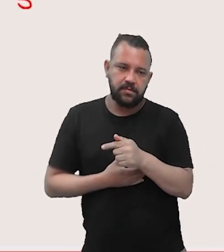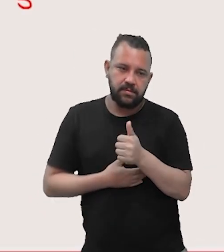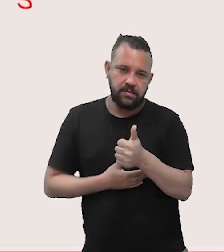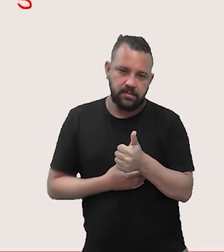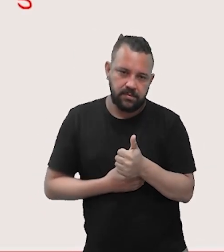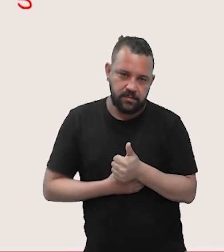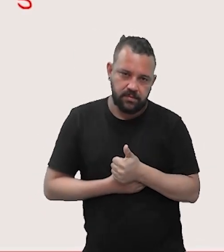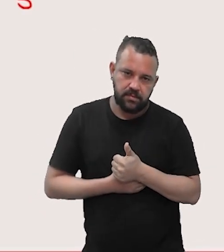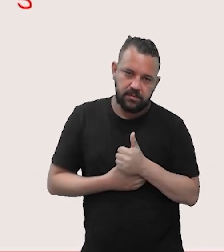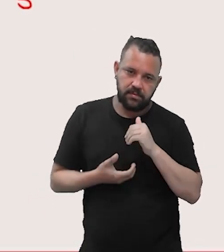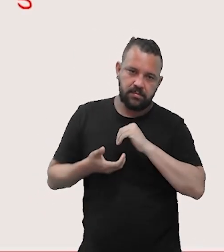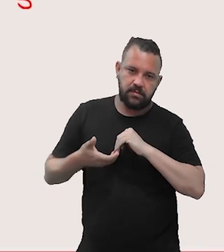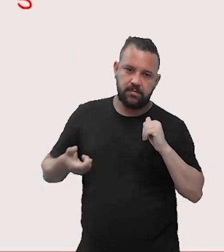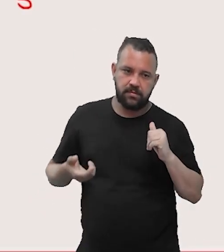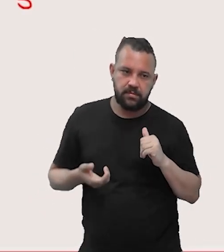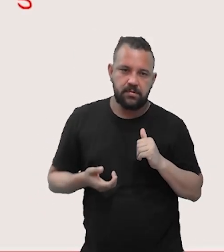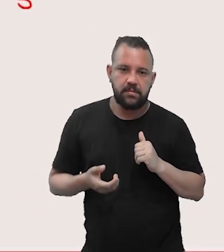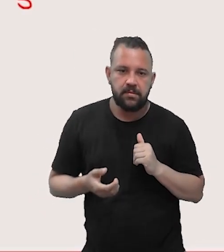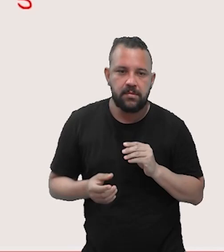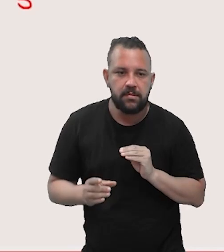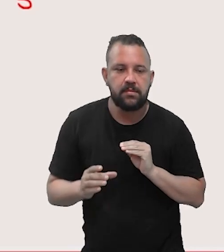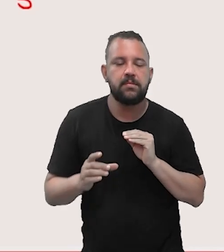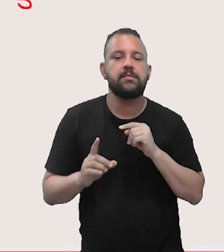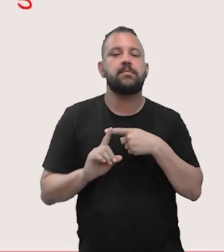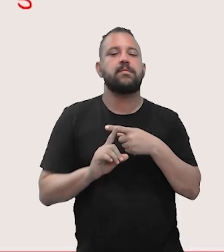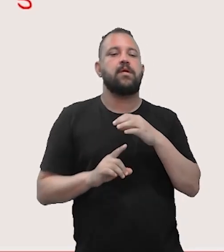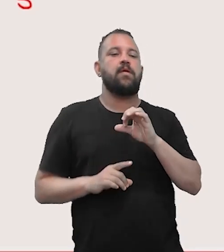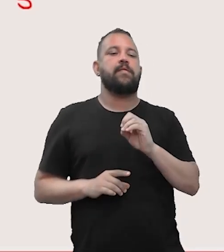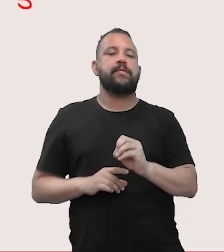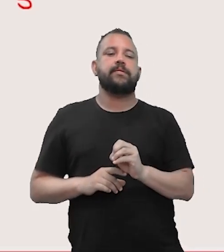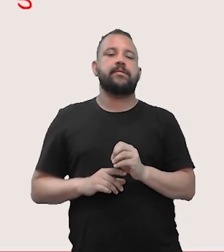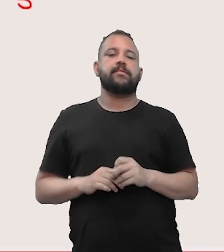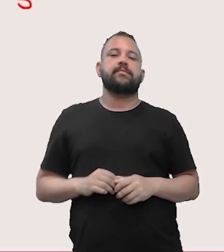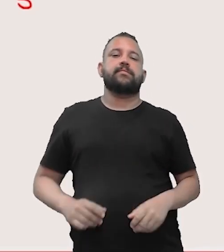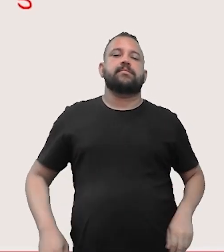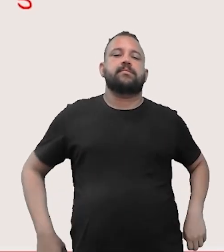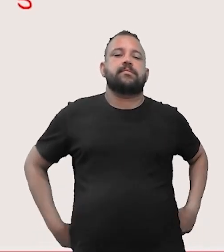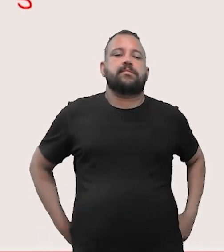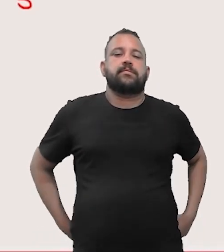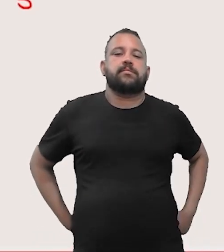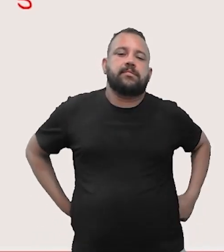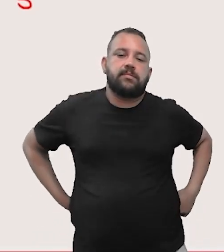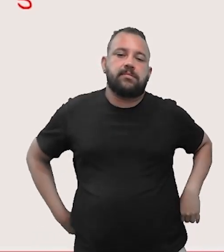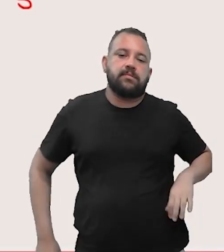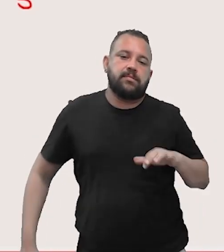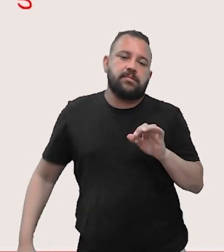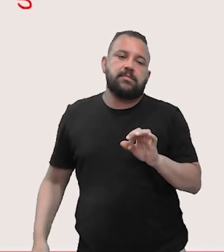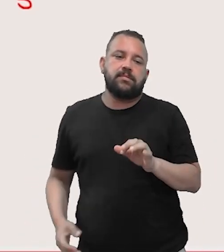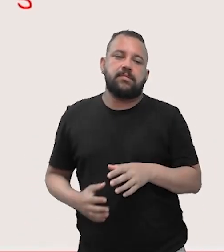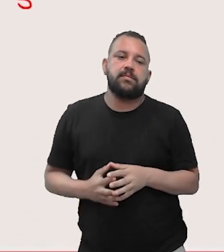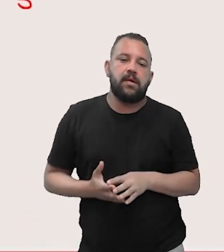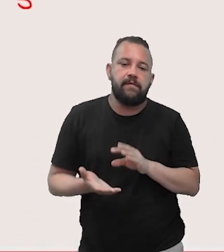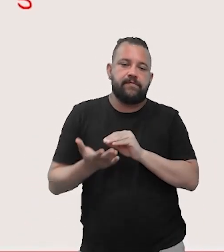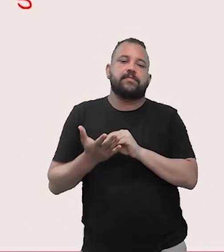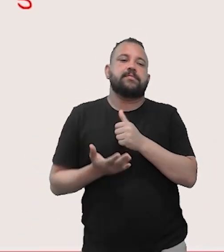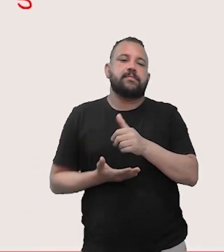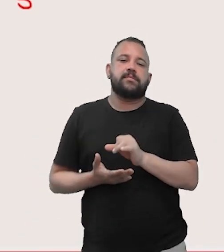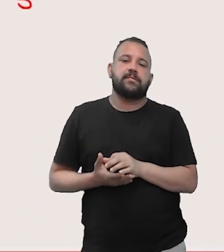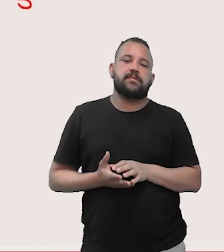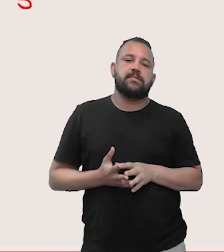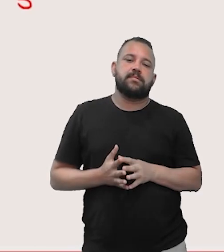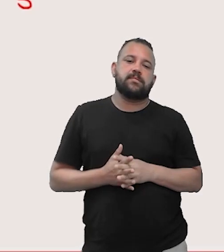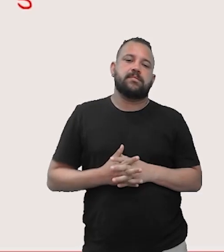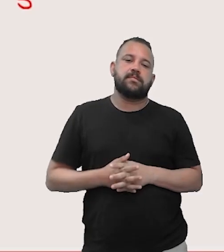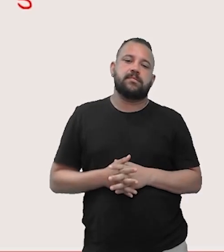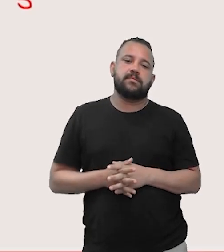vou retirar o 90. E eu vou ter ali exatamente 19, olha só. Esse aqui falta 19 pontos, o de